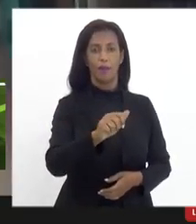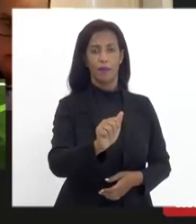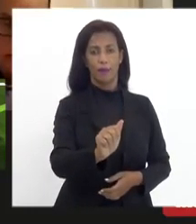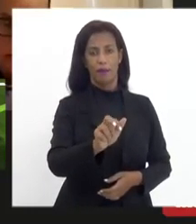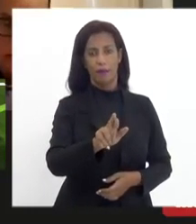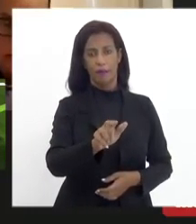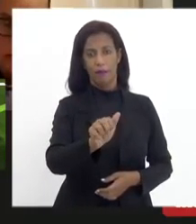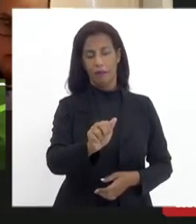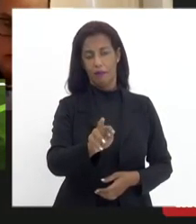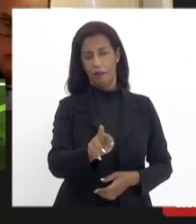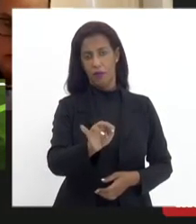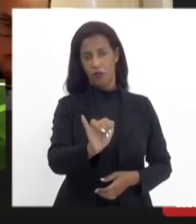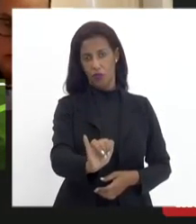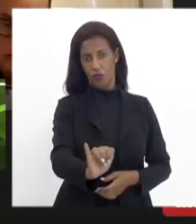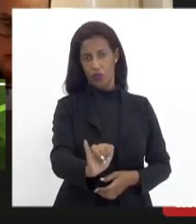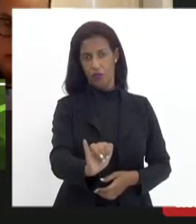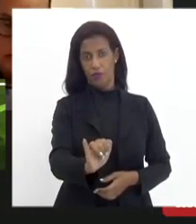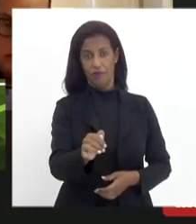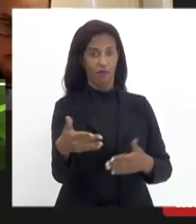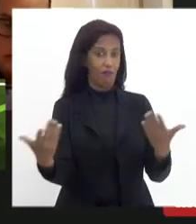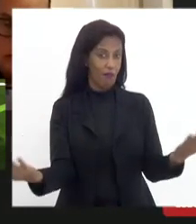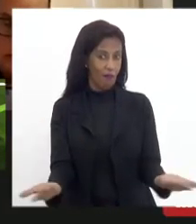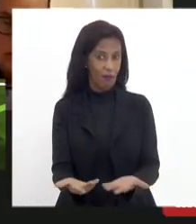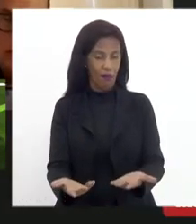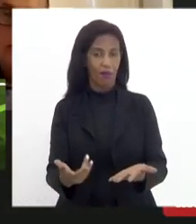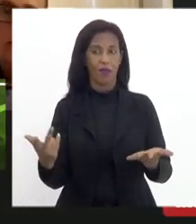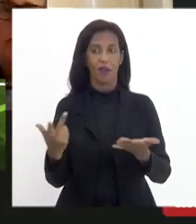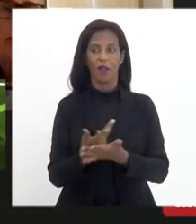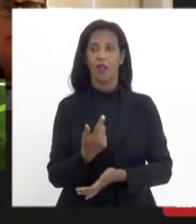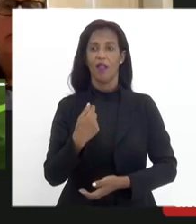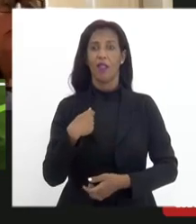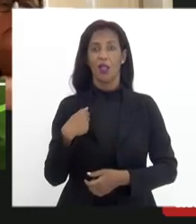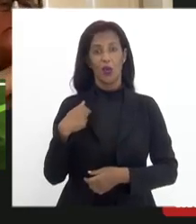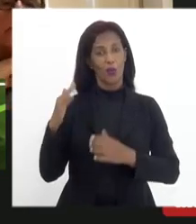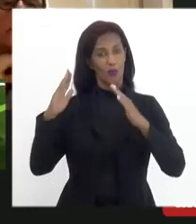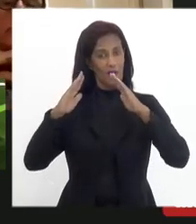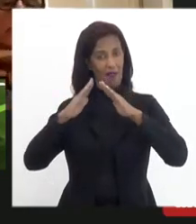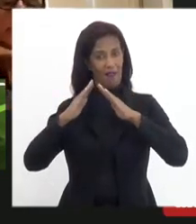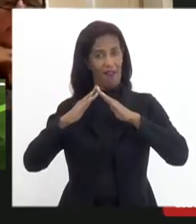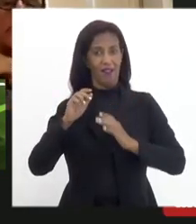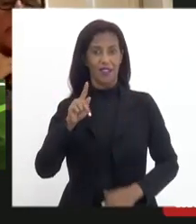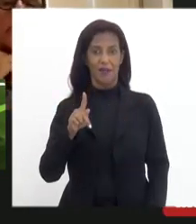Vivo aqui, né? Agora mesmo, por exemplo, eu estou aqui em Paraty. Né?